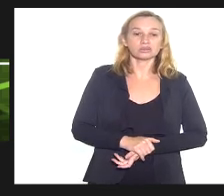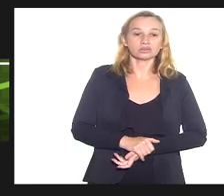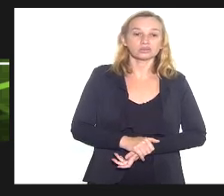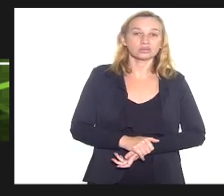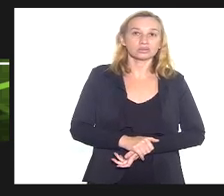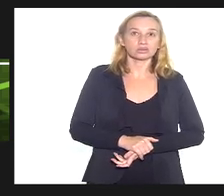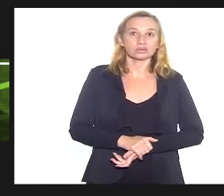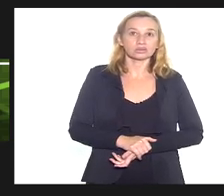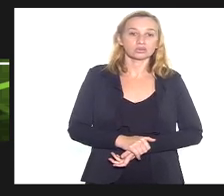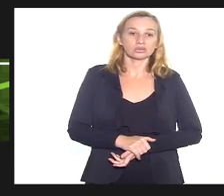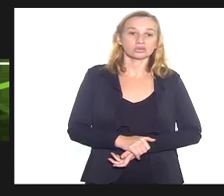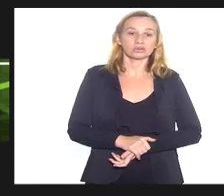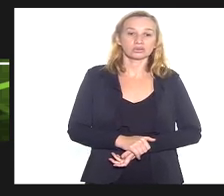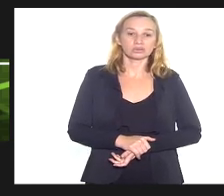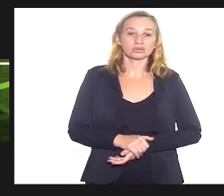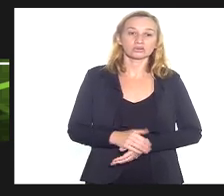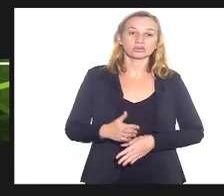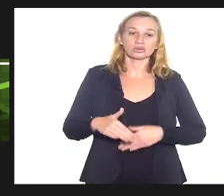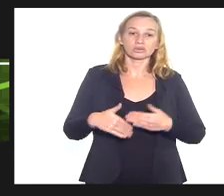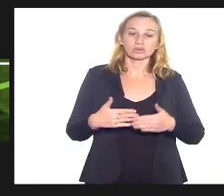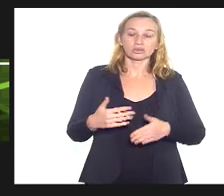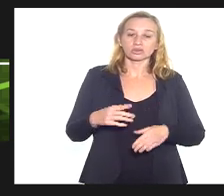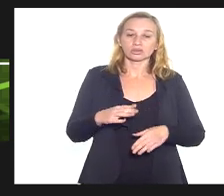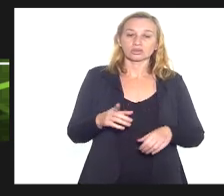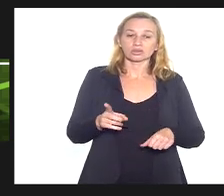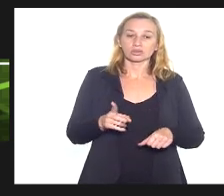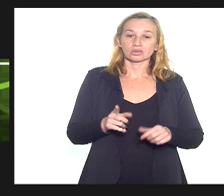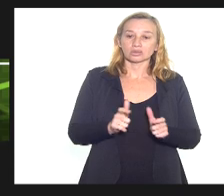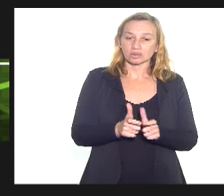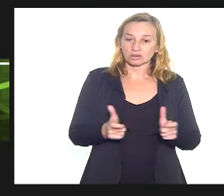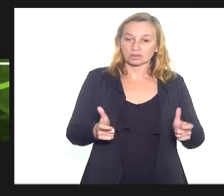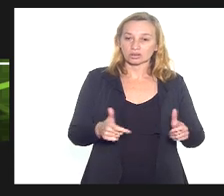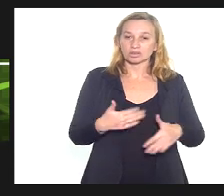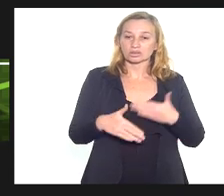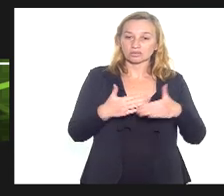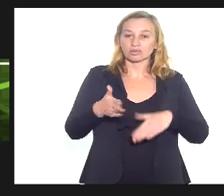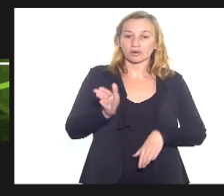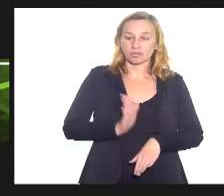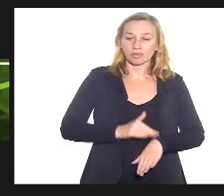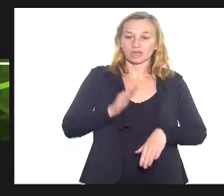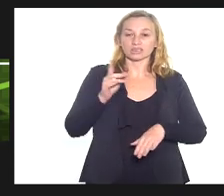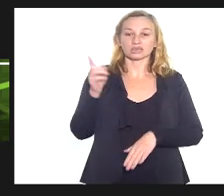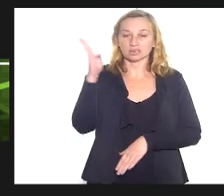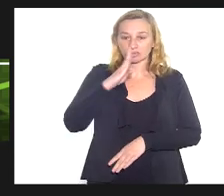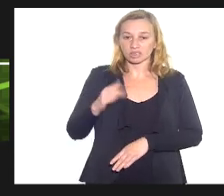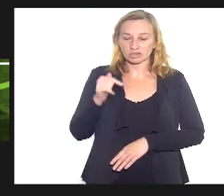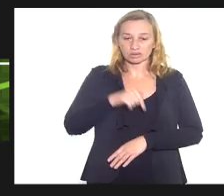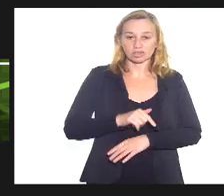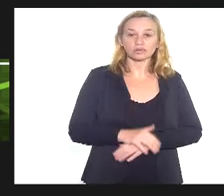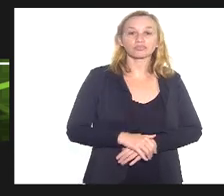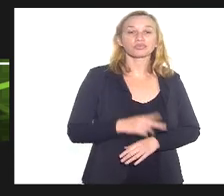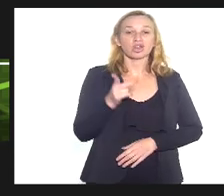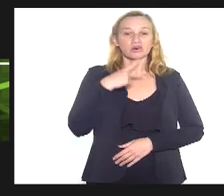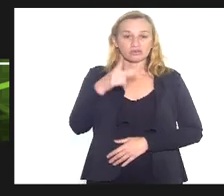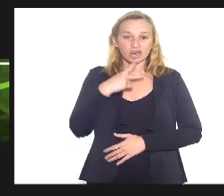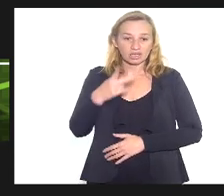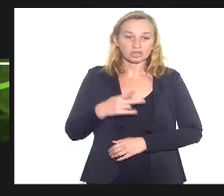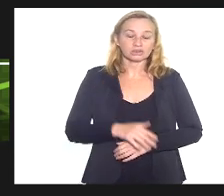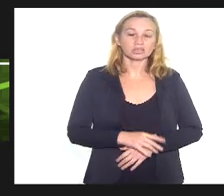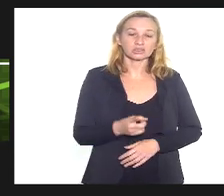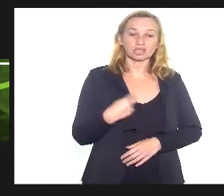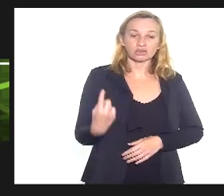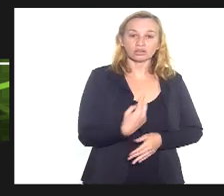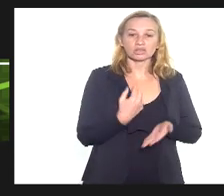de longo prazo aqui no Brasil. Bom, falando das